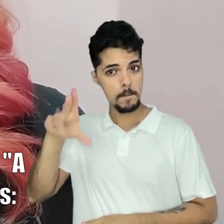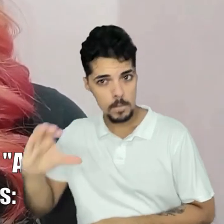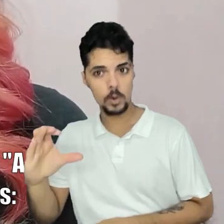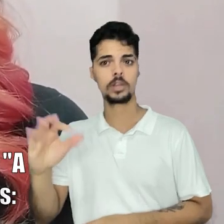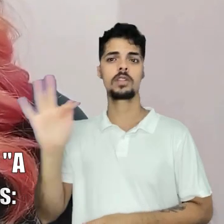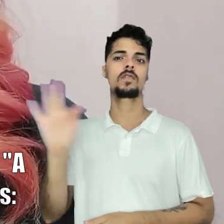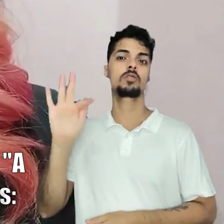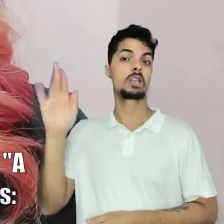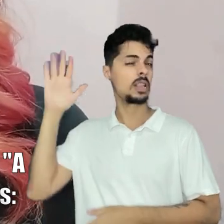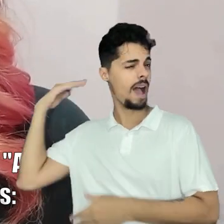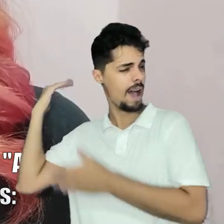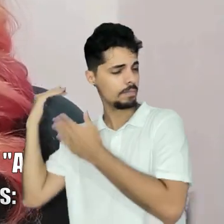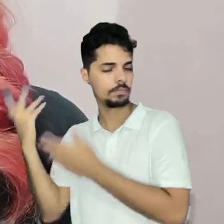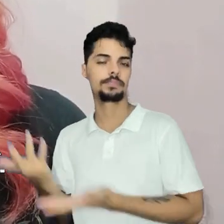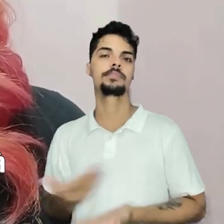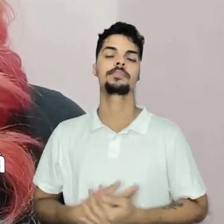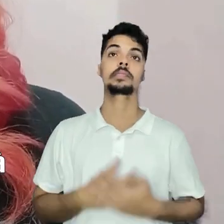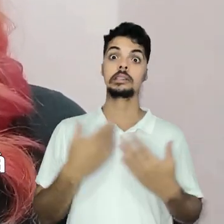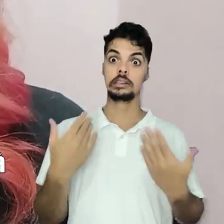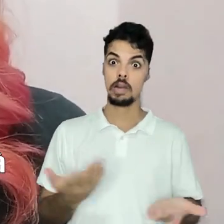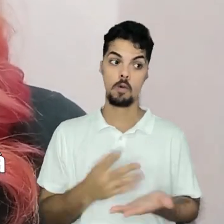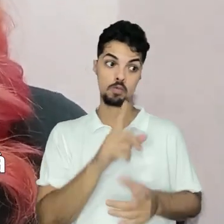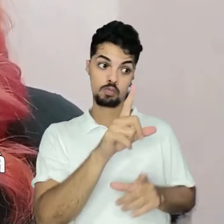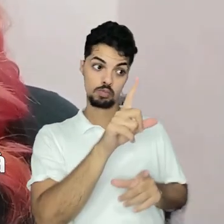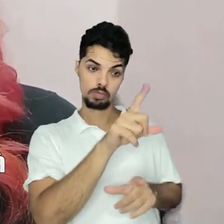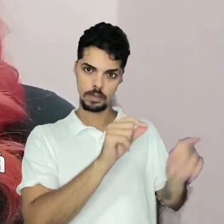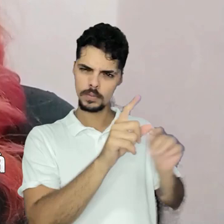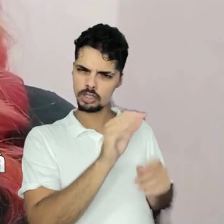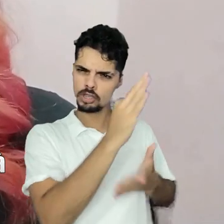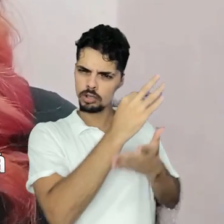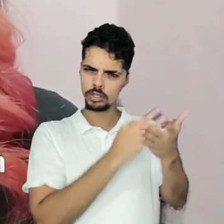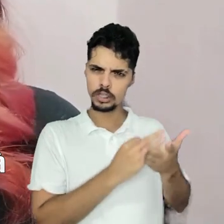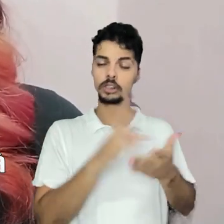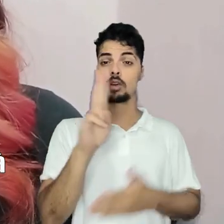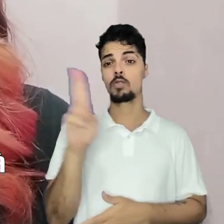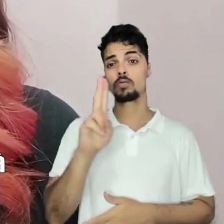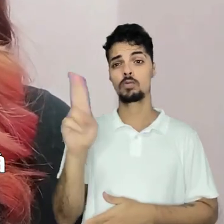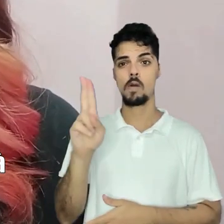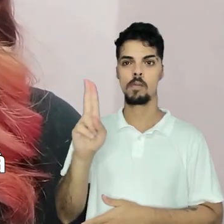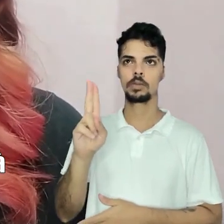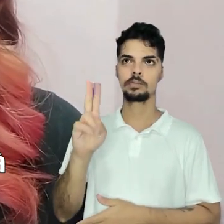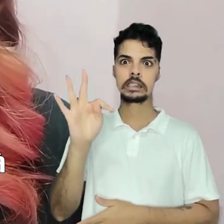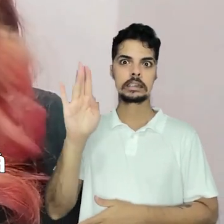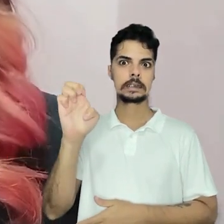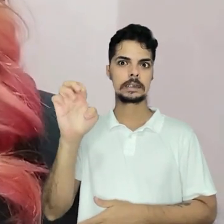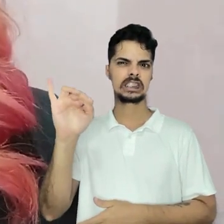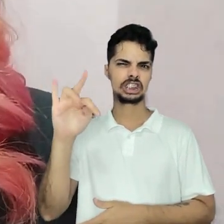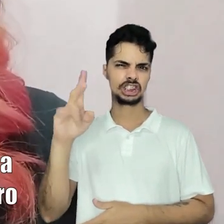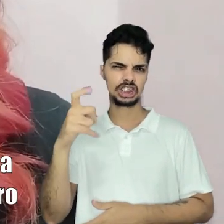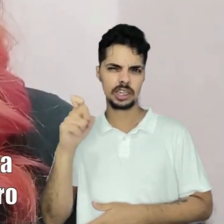A Independência do Brasil em Campos, Teixeira e Souza e o Monumento à História da Nação no Século